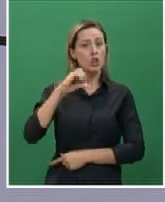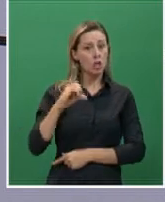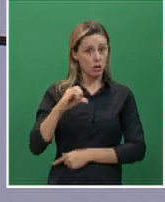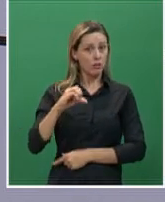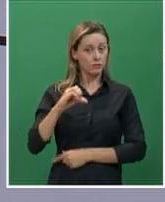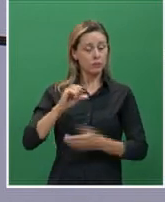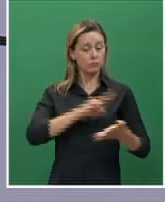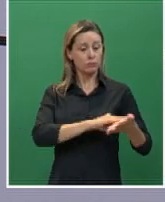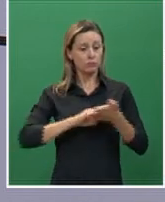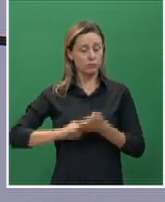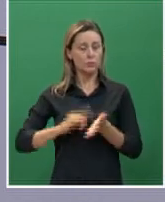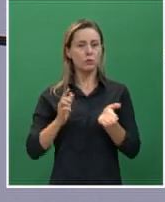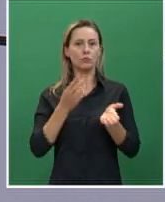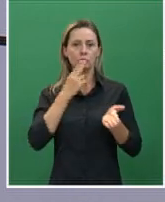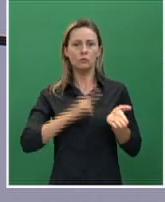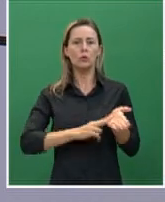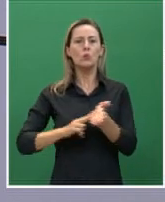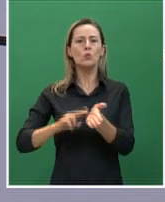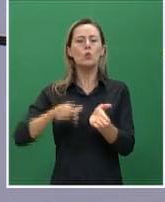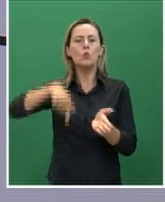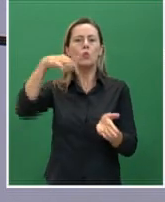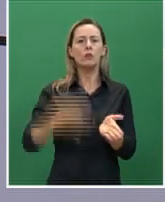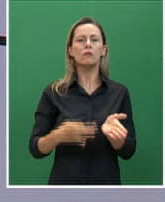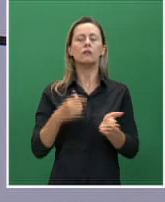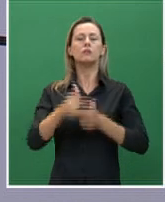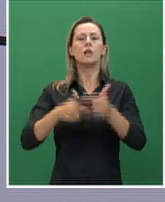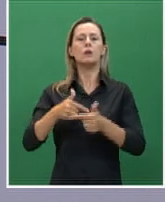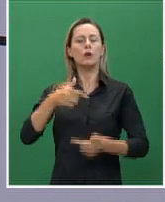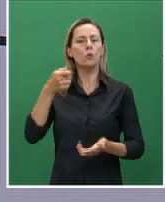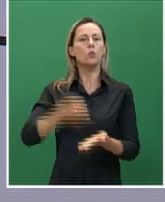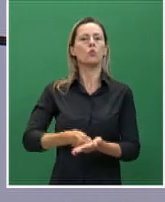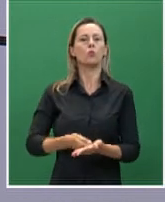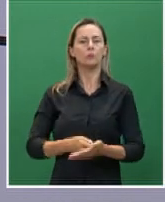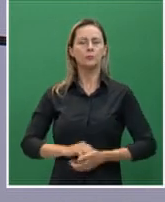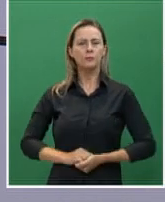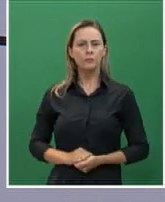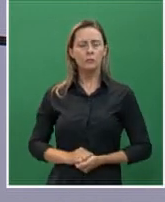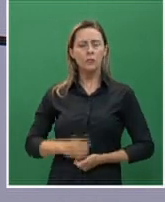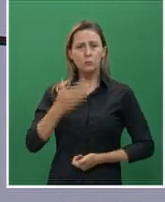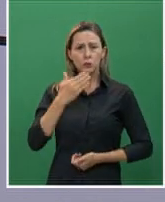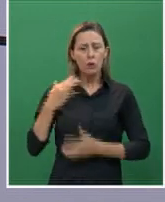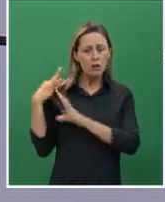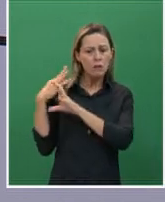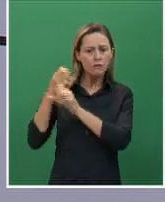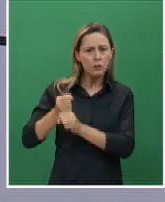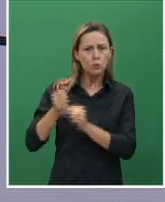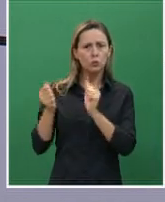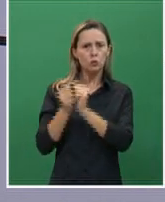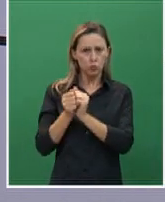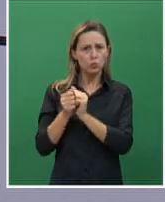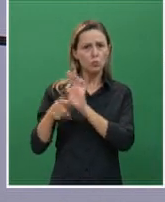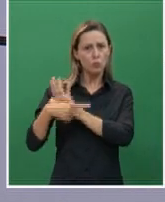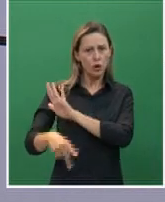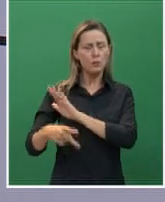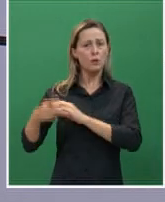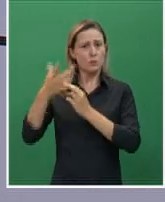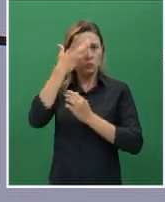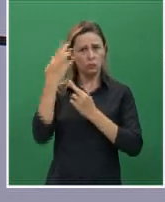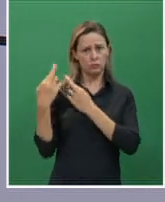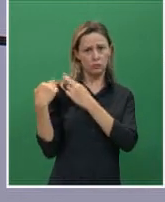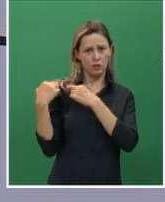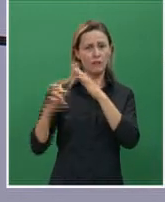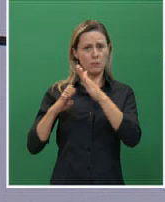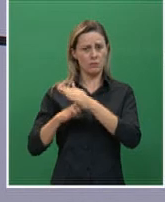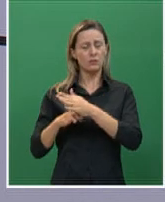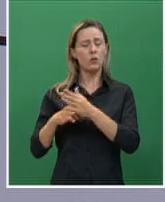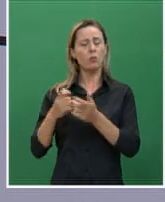notificações para que ela cumpra a qualidade do serviço e nós estamos solicitando a revisão junto à agência reguladora corregindo